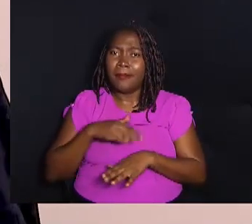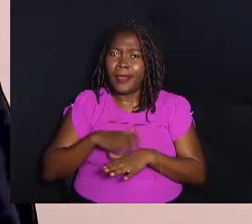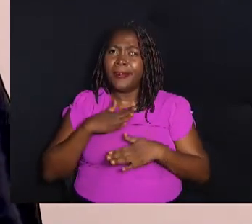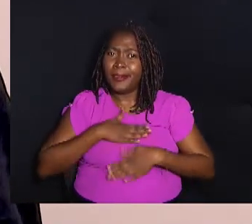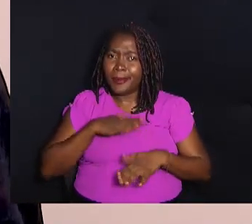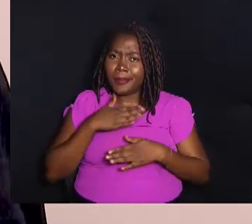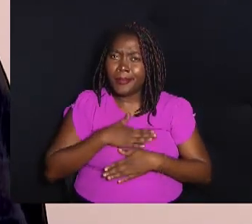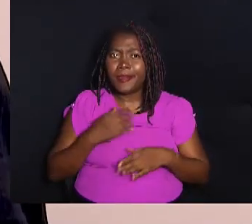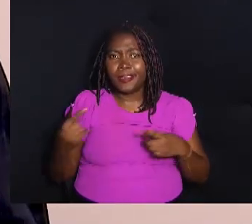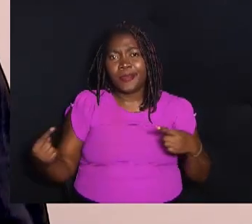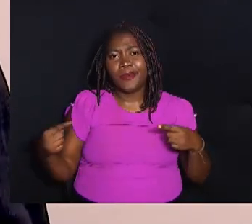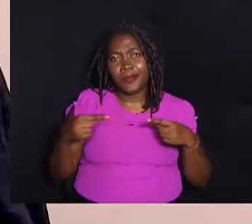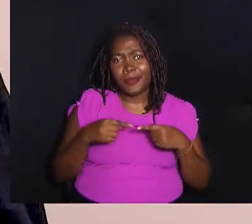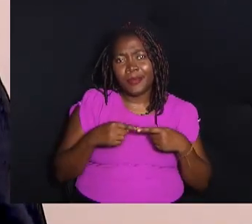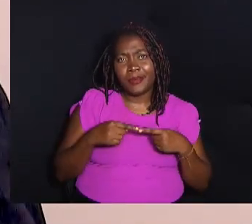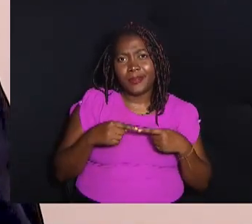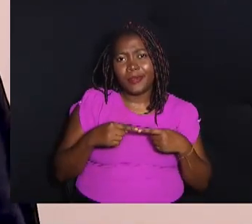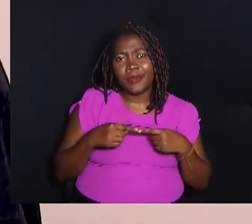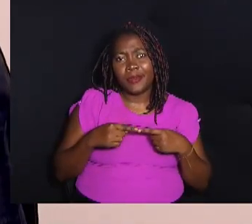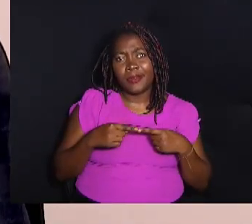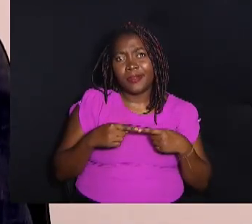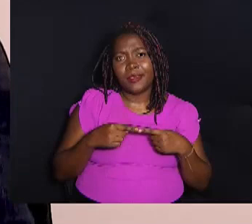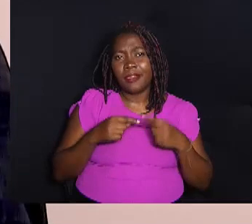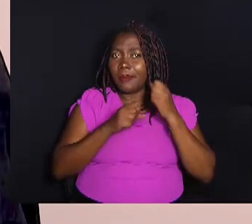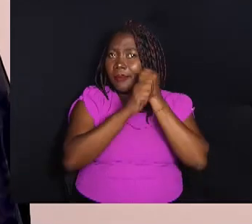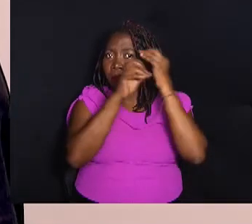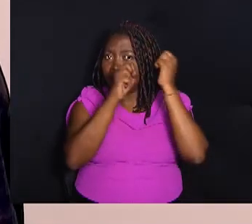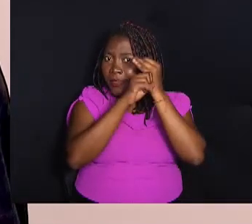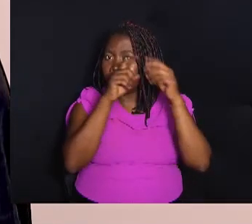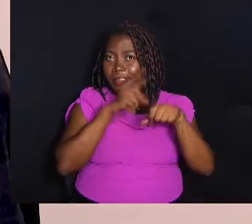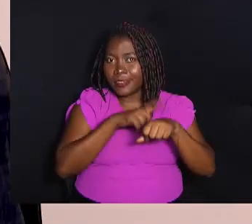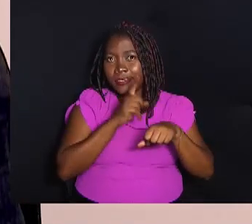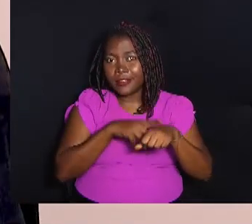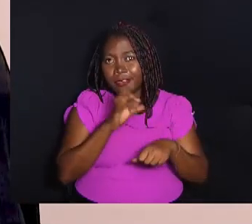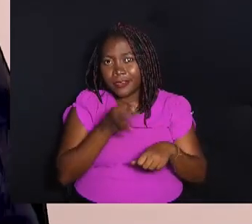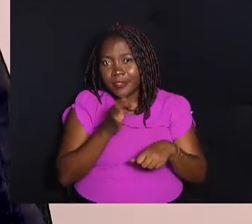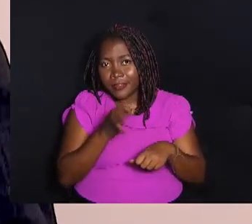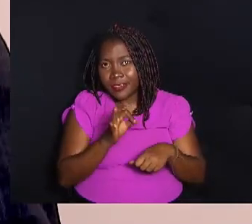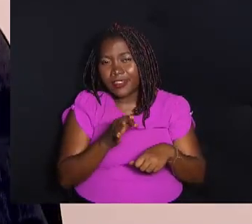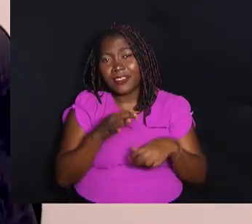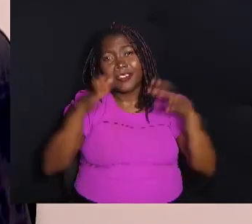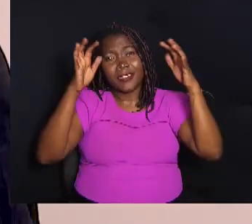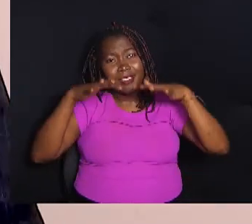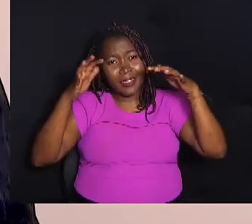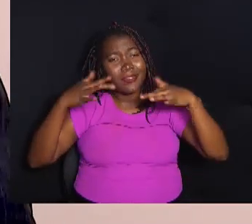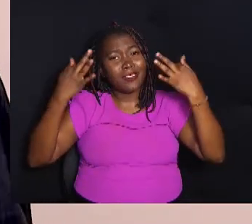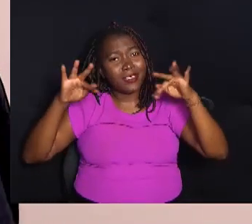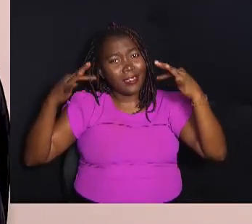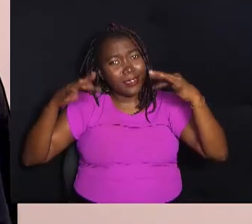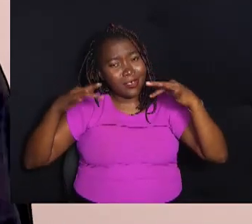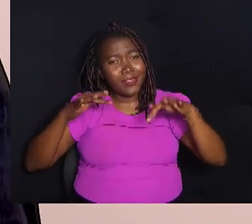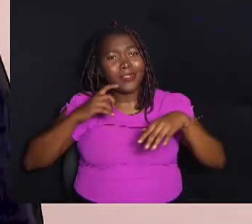de acordo com a com a com a previsão do tempo né que chuva castigou Campinas tivemos alargamento